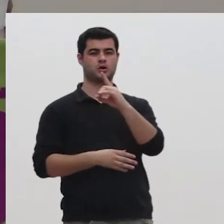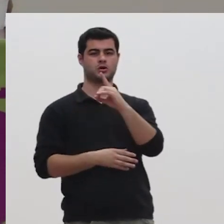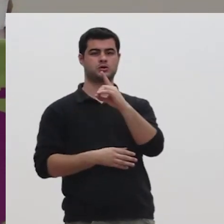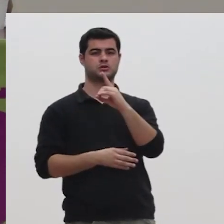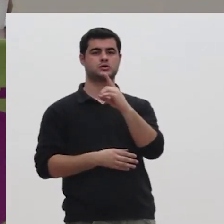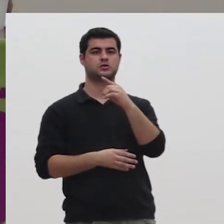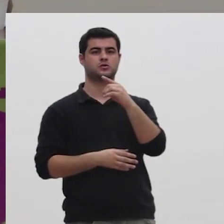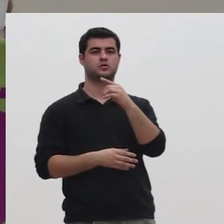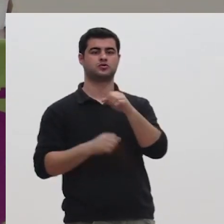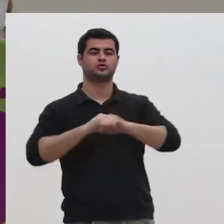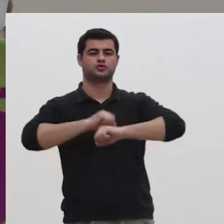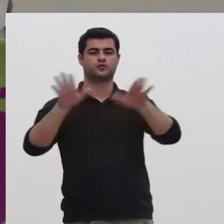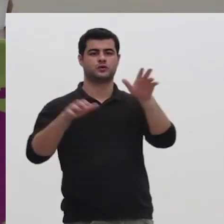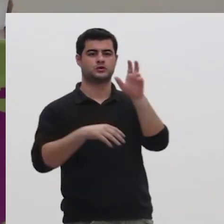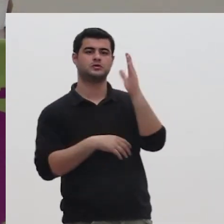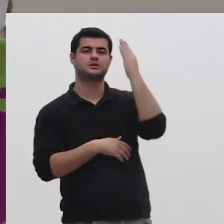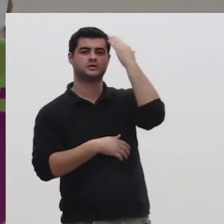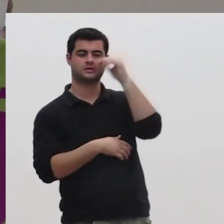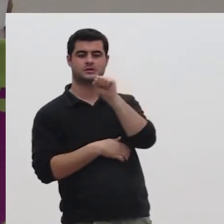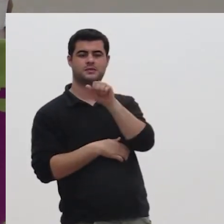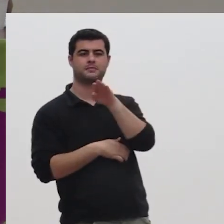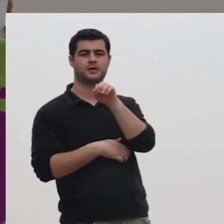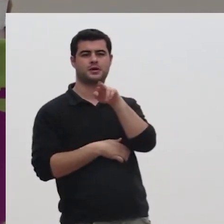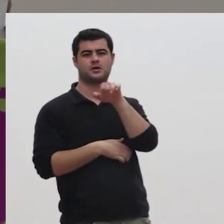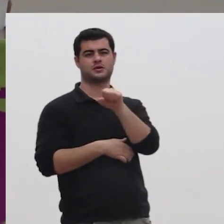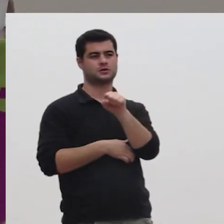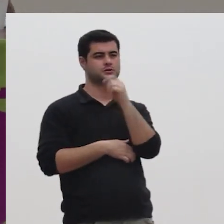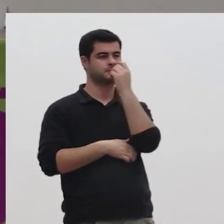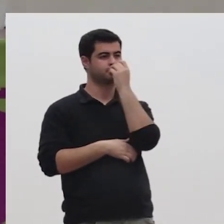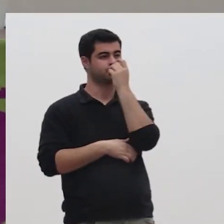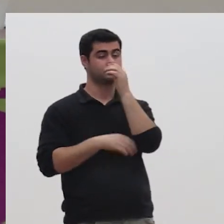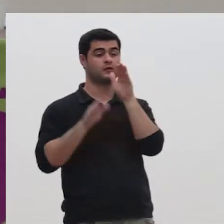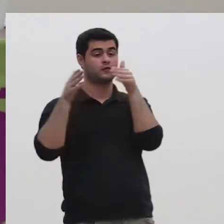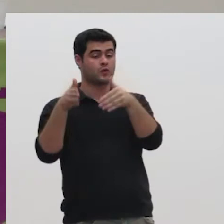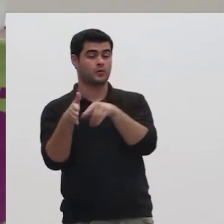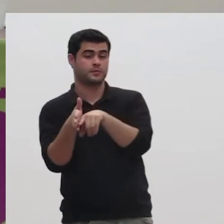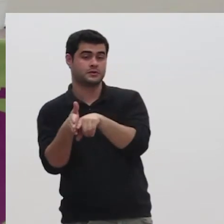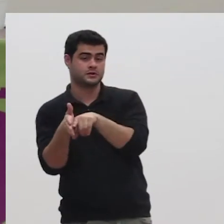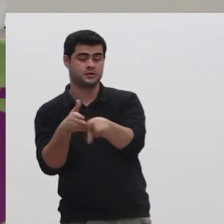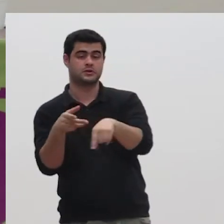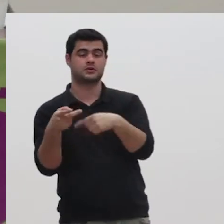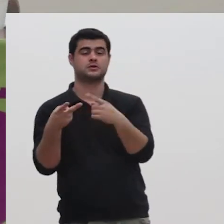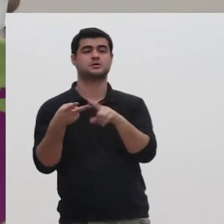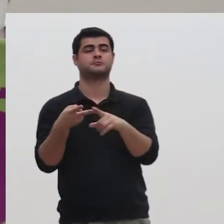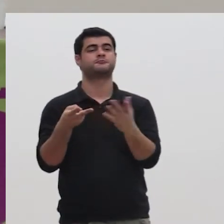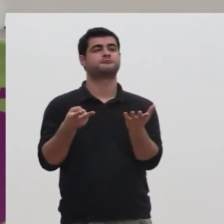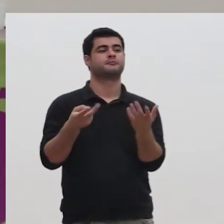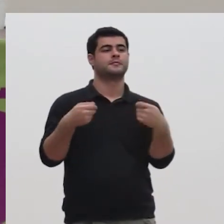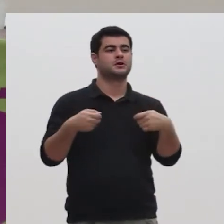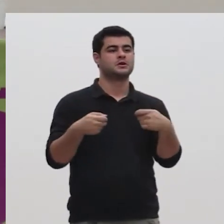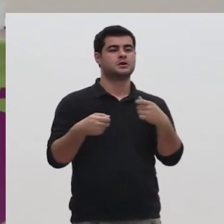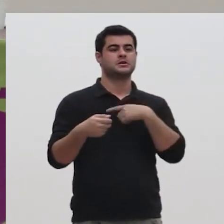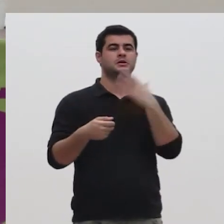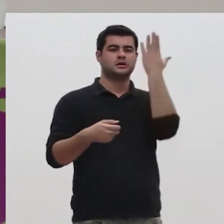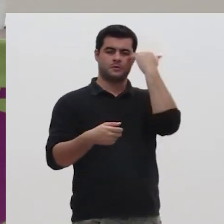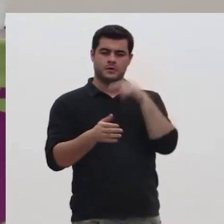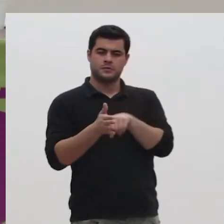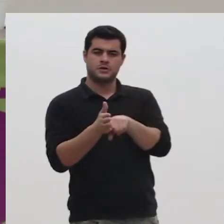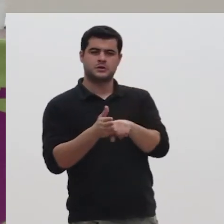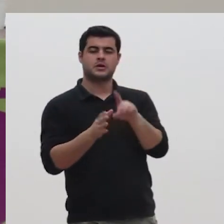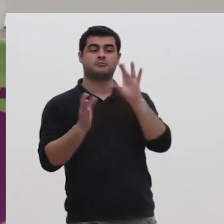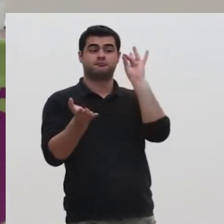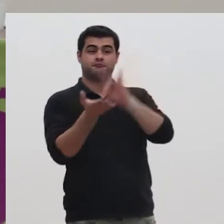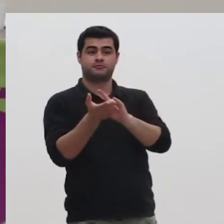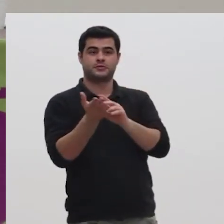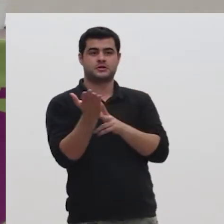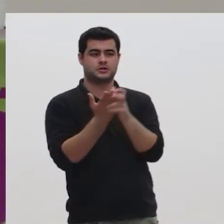dos saberes. Dos saberes, porque tem que ser voltada para a pesquisa, de um lado, tem que ser fomentar a divulgação